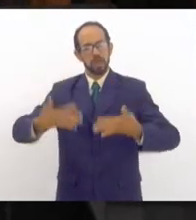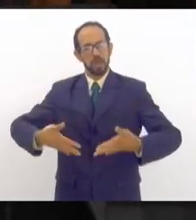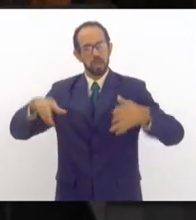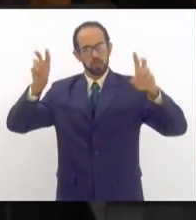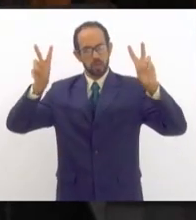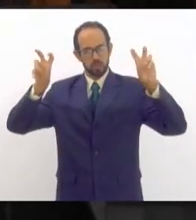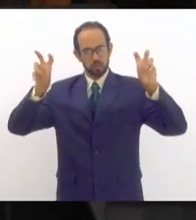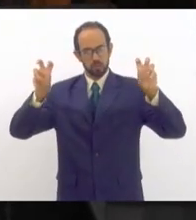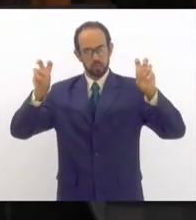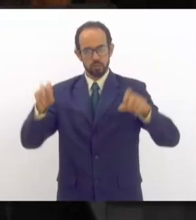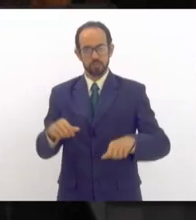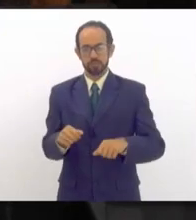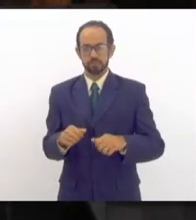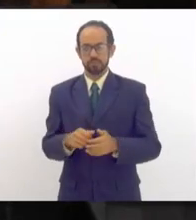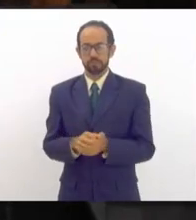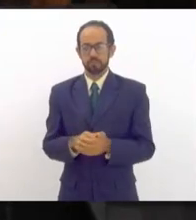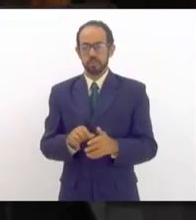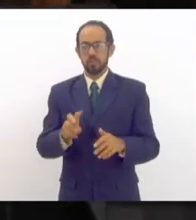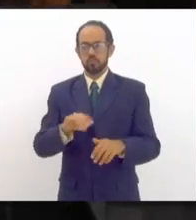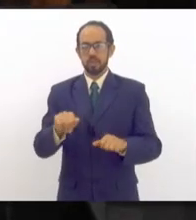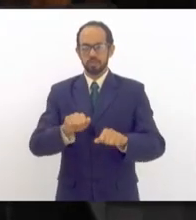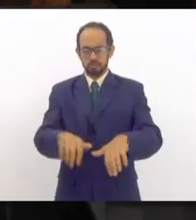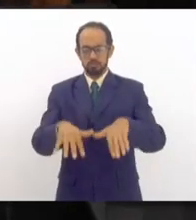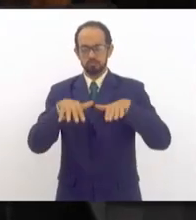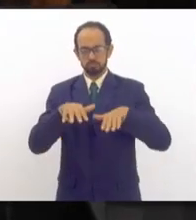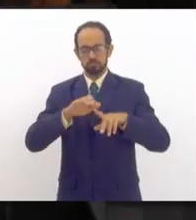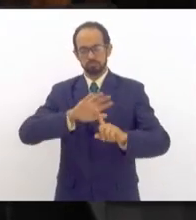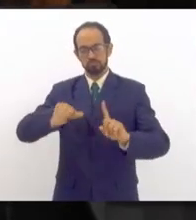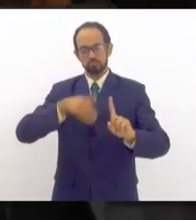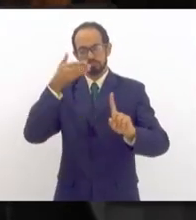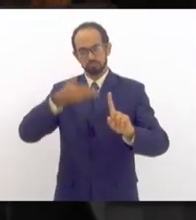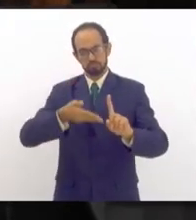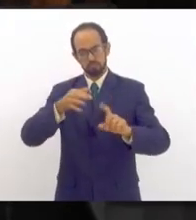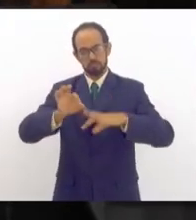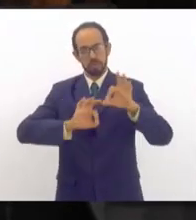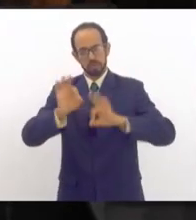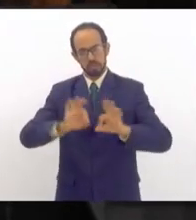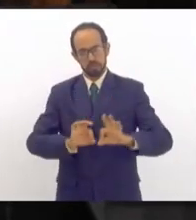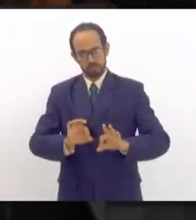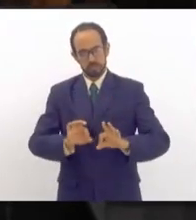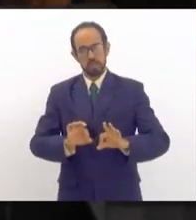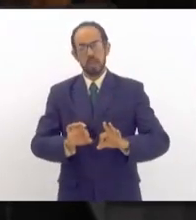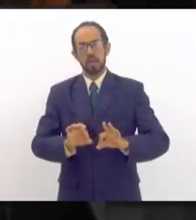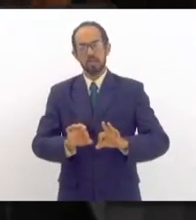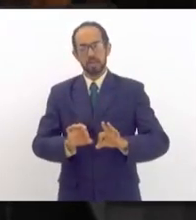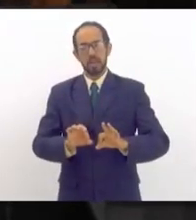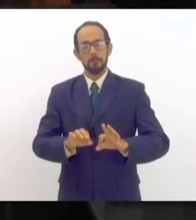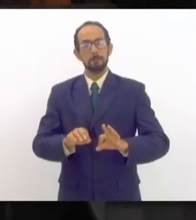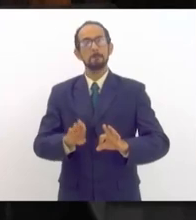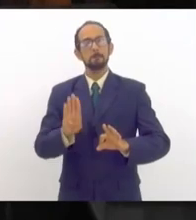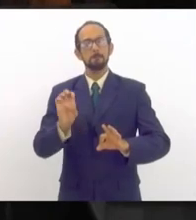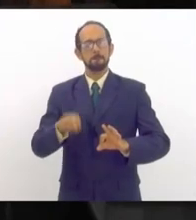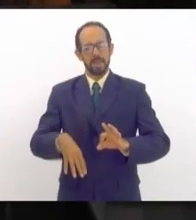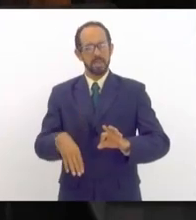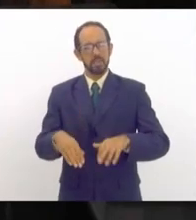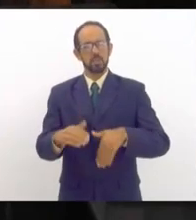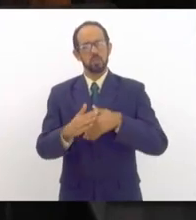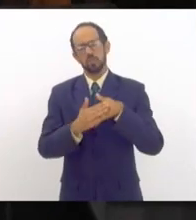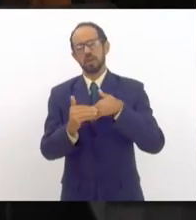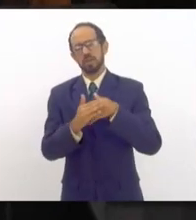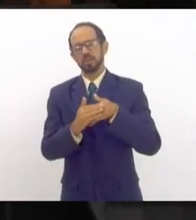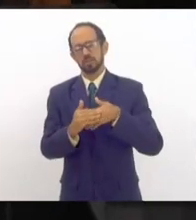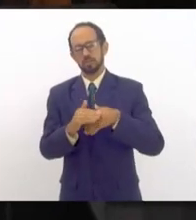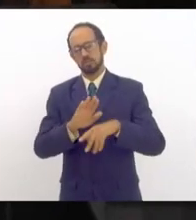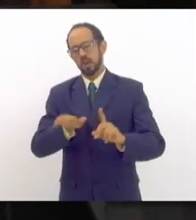ser uma solenidade muito bem planejada preparada com carinho para